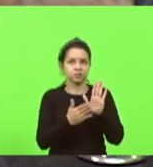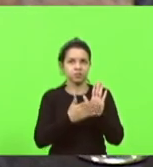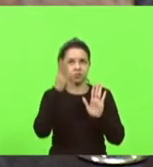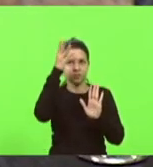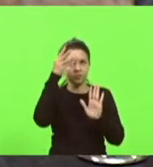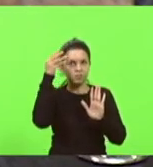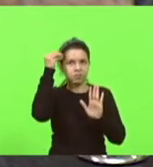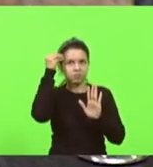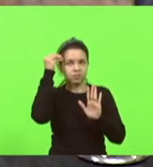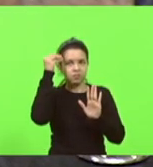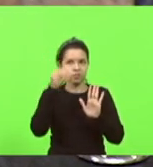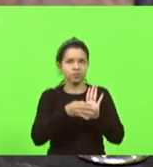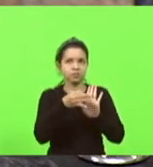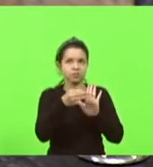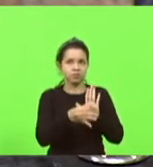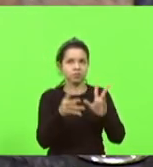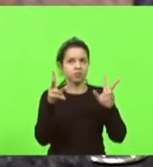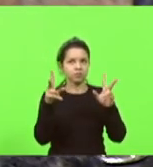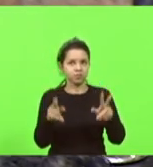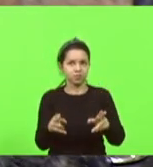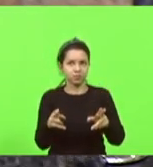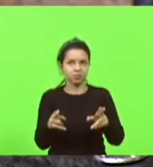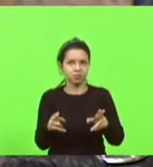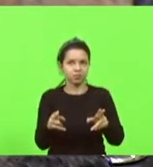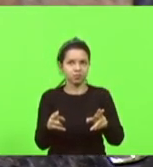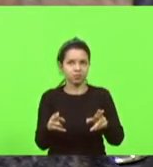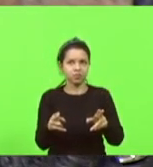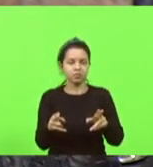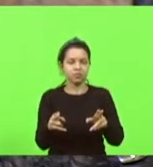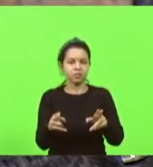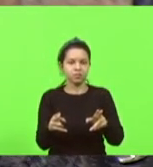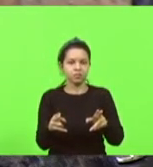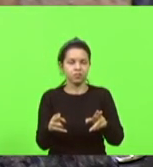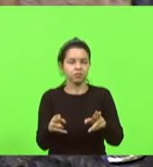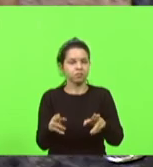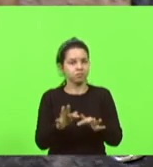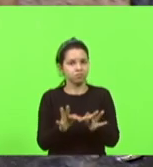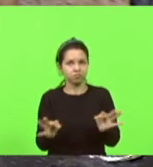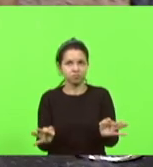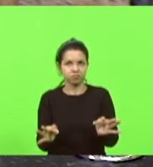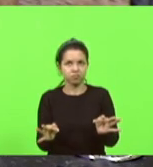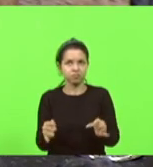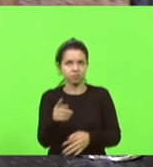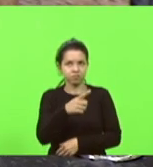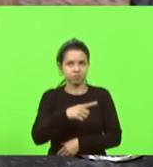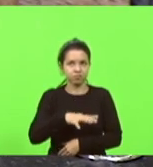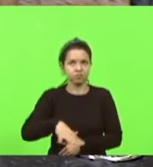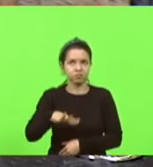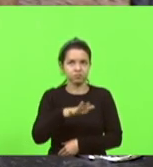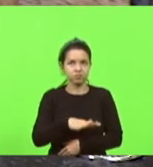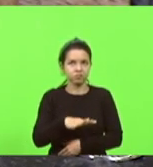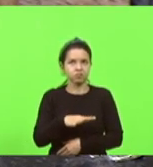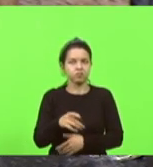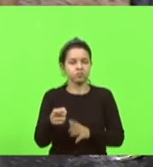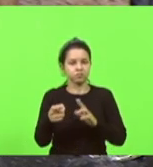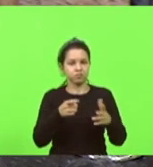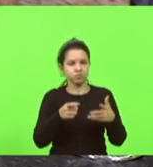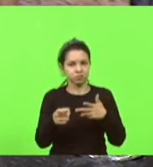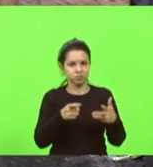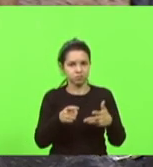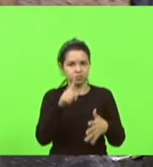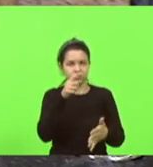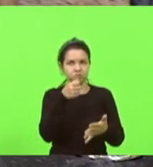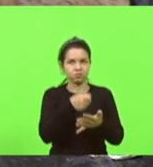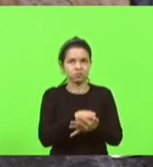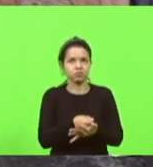pelo mesmo motivo. Simplesmente isso. todos, ah, o executivo que decide, ele já